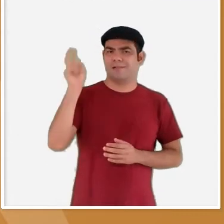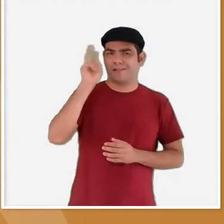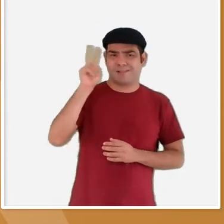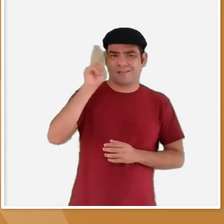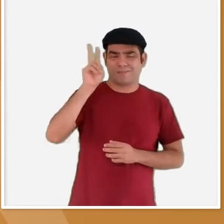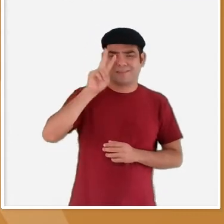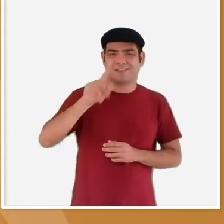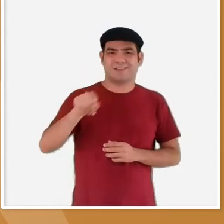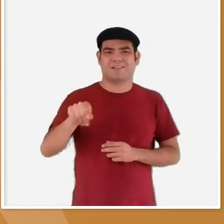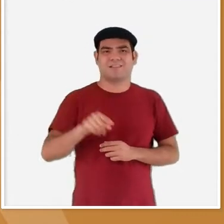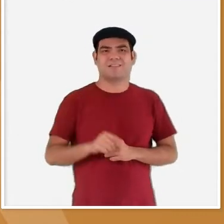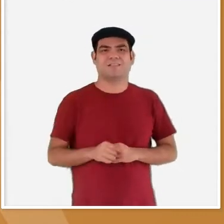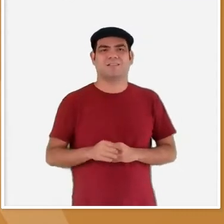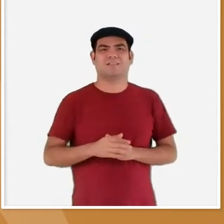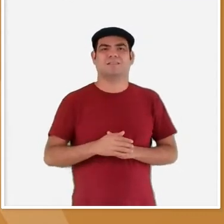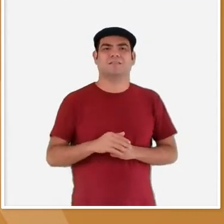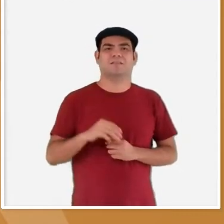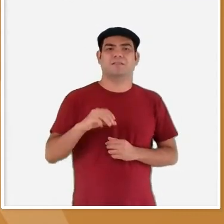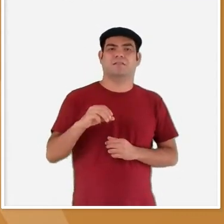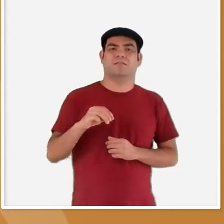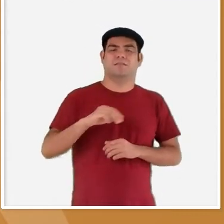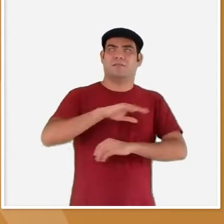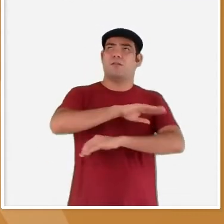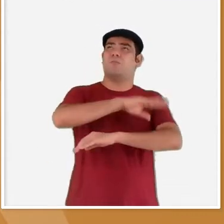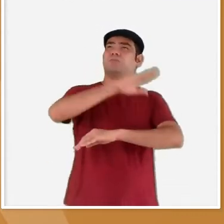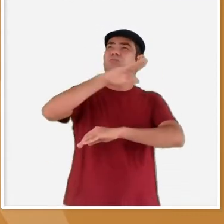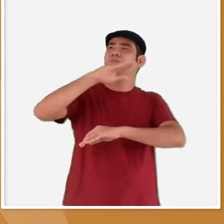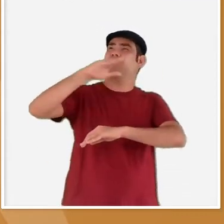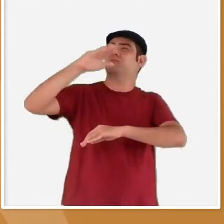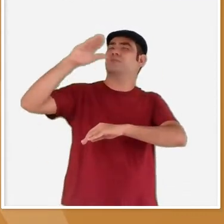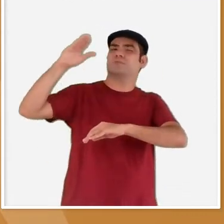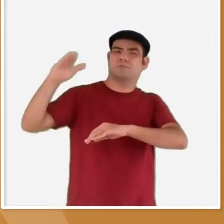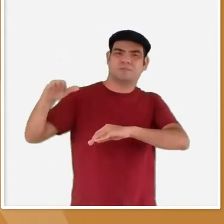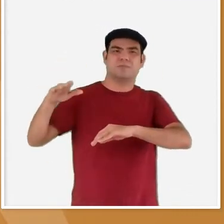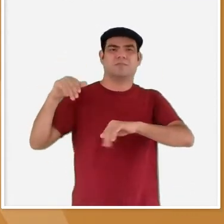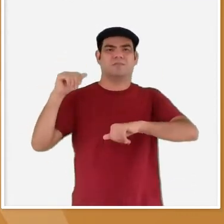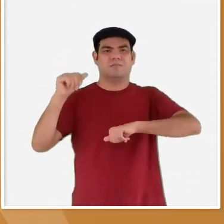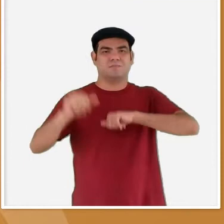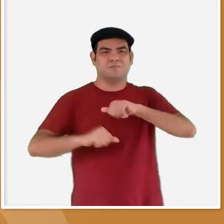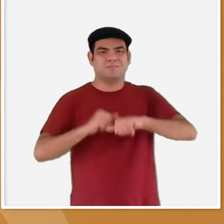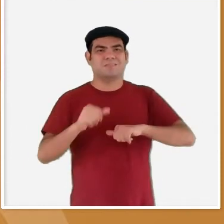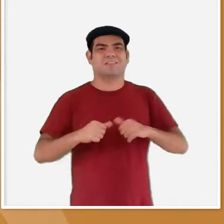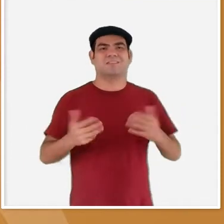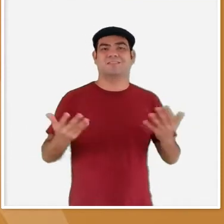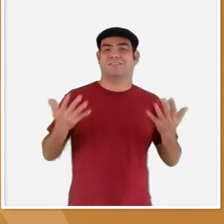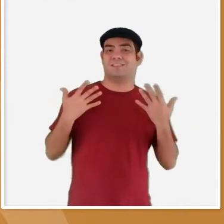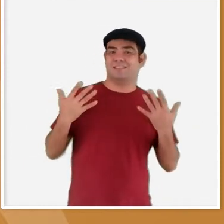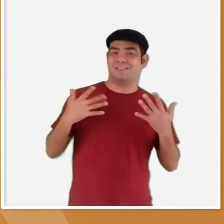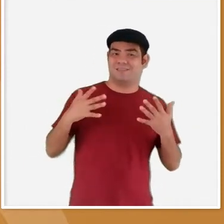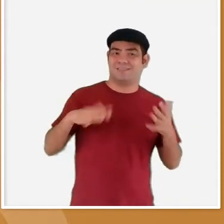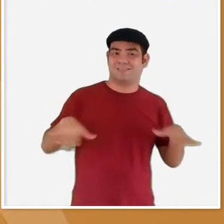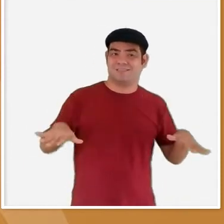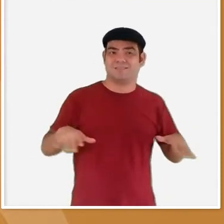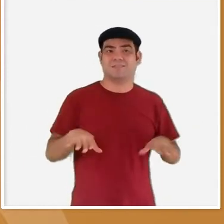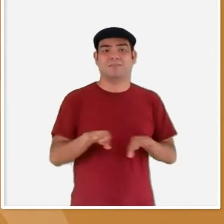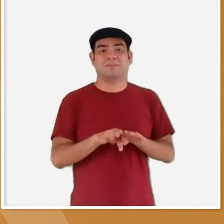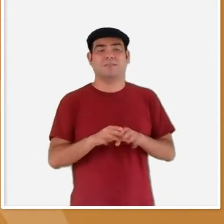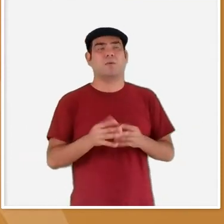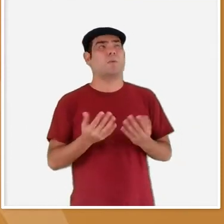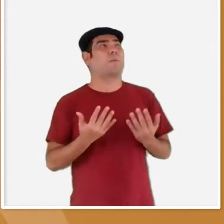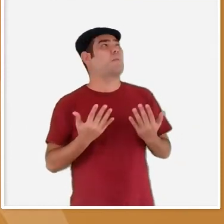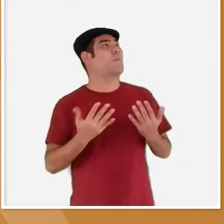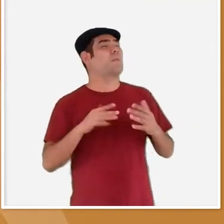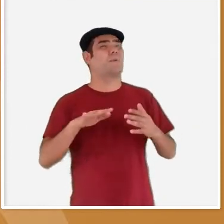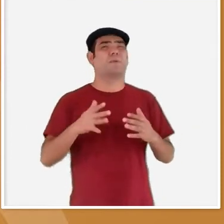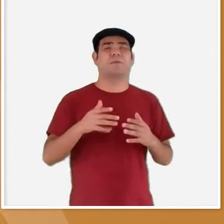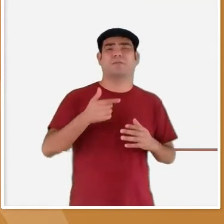questão das montanhas, né? Que acabam modificando o clima da região. E a temperatura lá varia entre 25